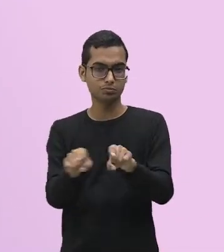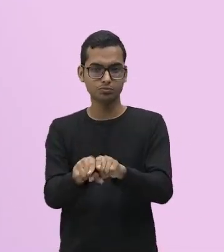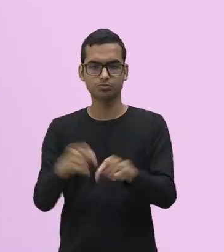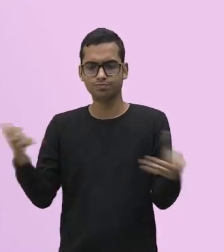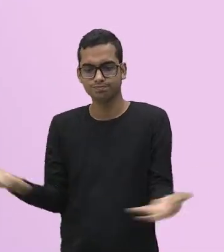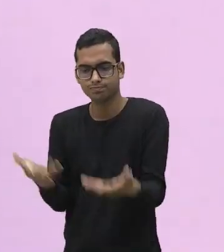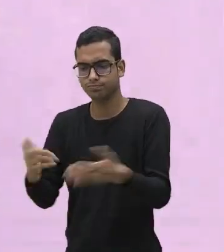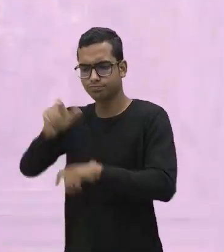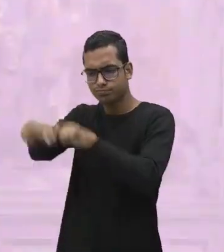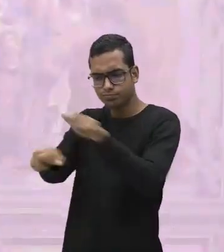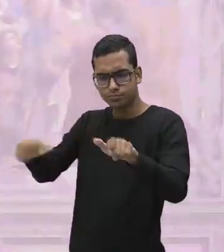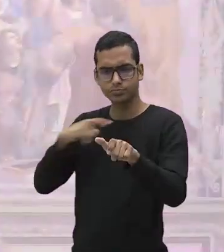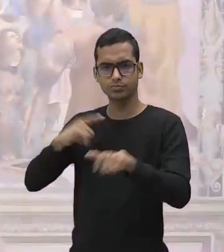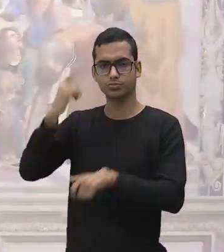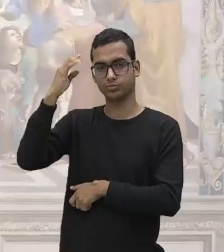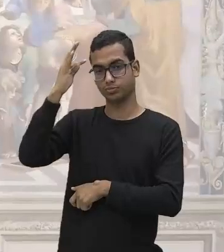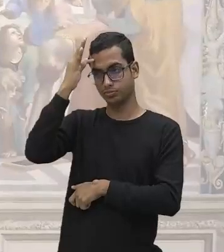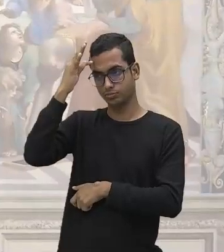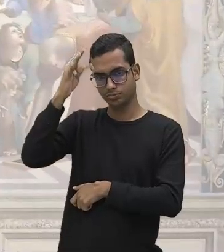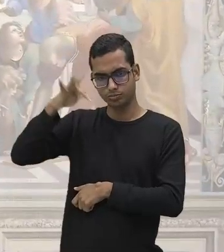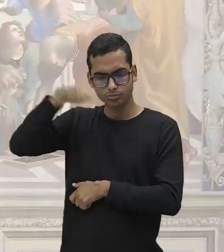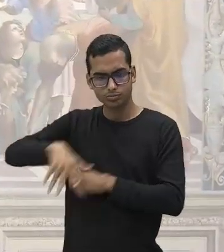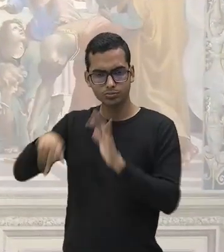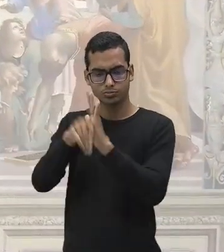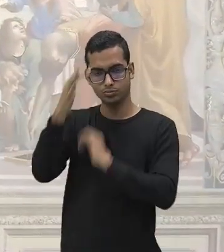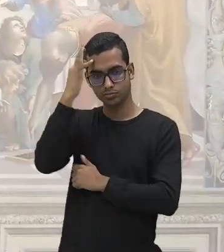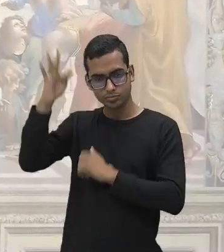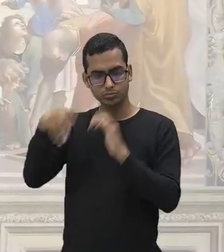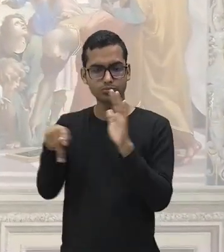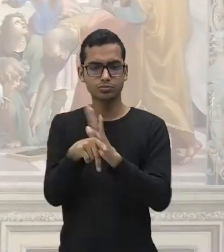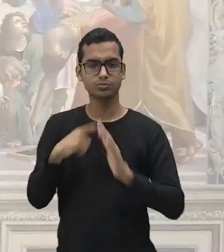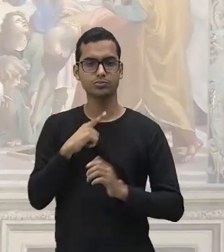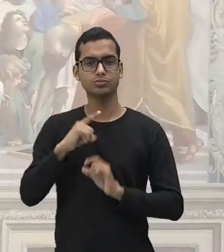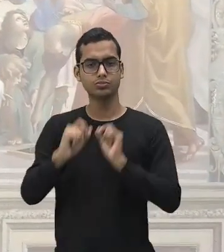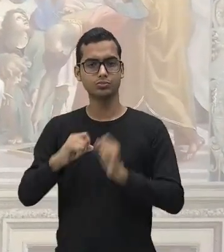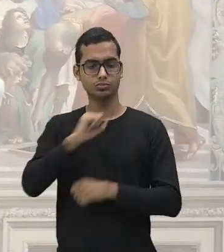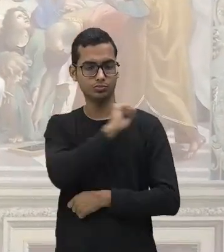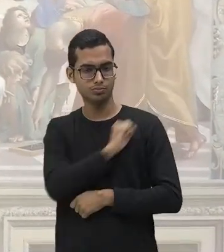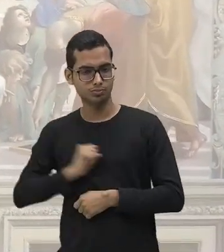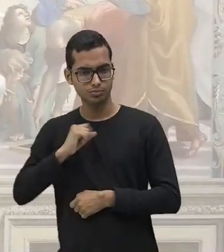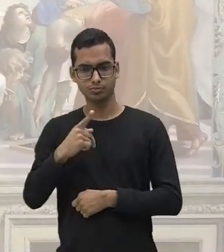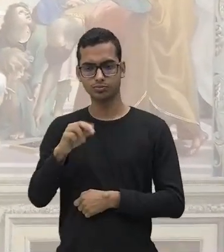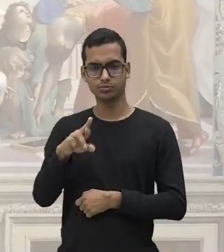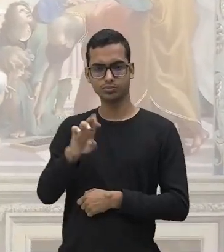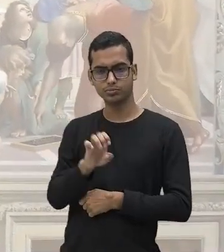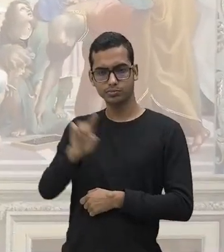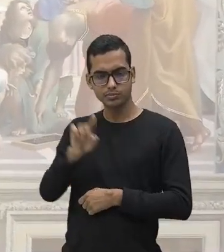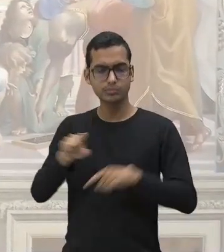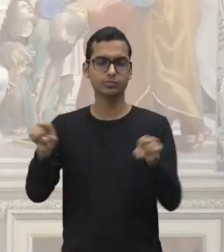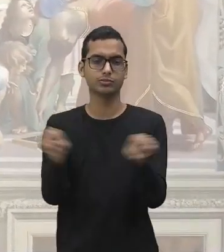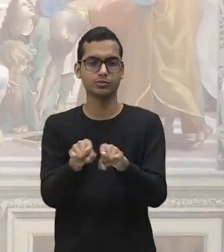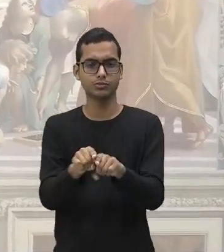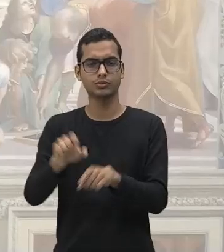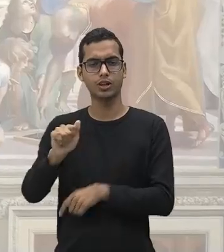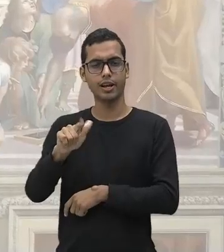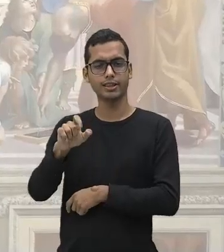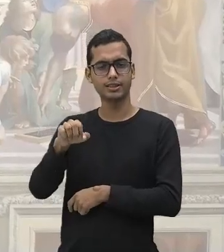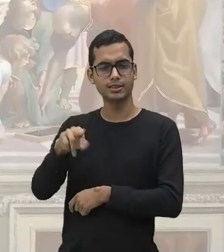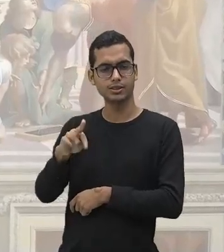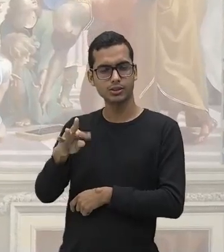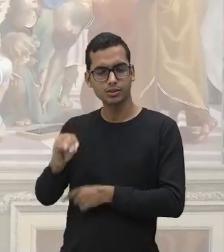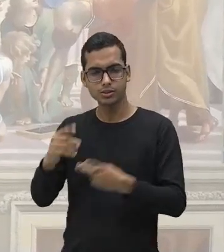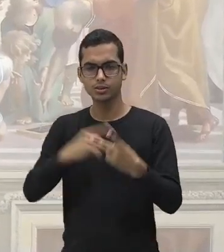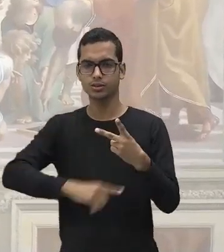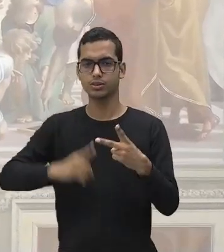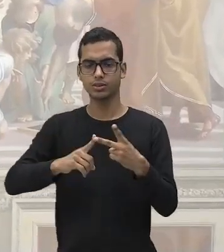filósofos pré-socráticos, como Anaximandro e Anaxímenes, e lançou as bases para o desenvolvimento